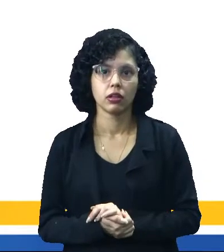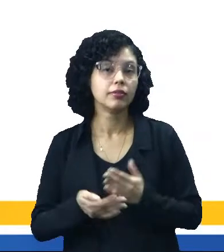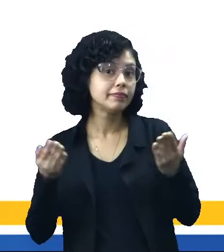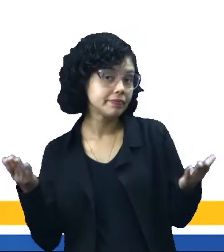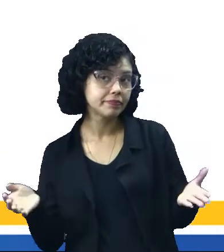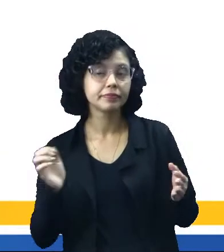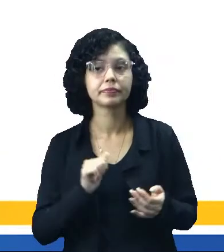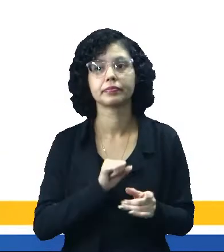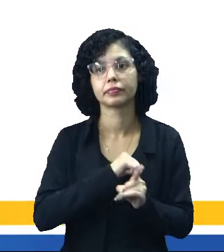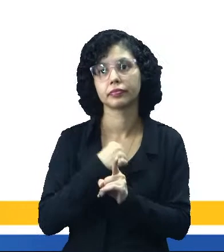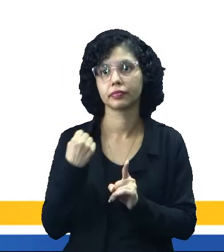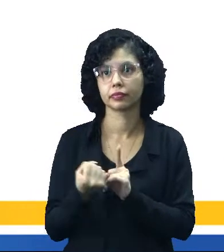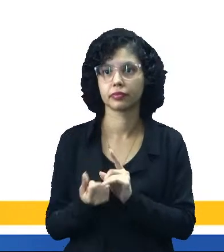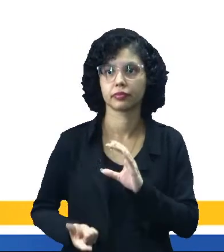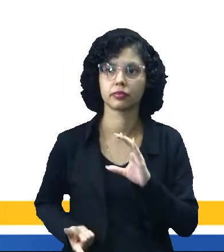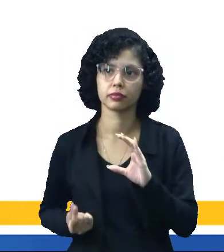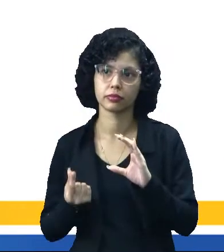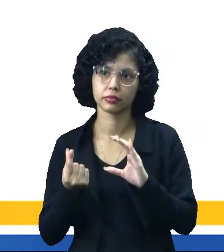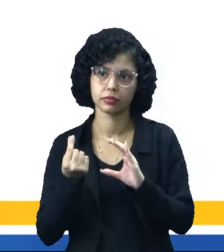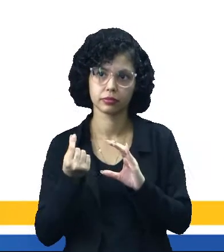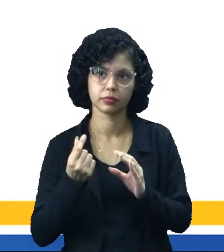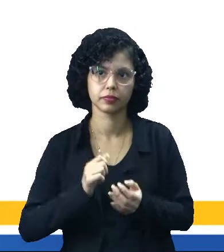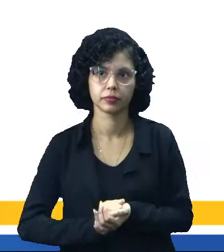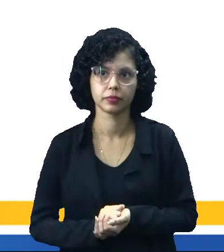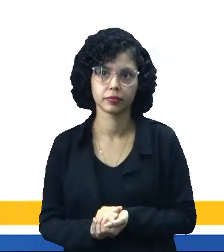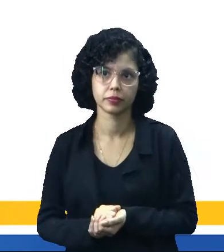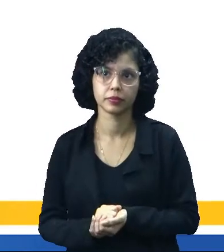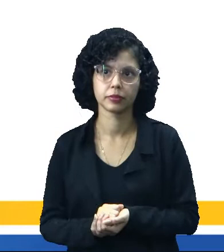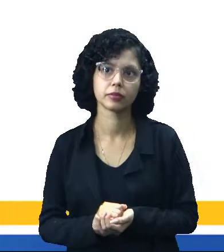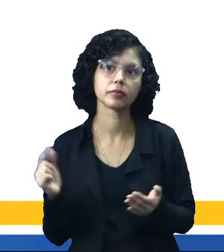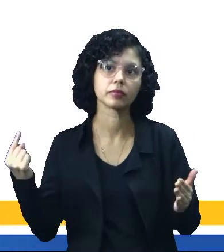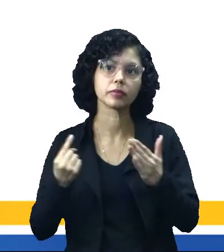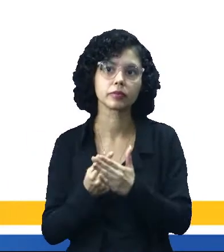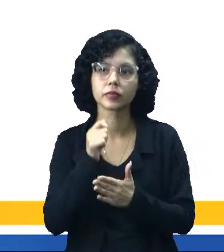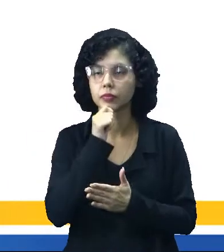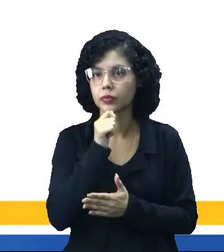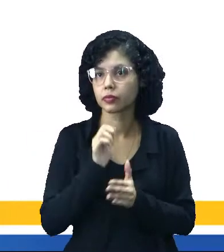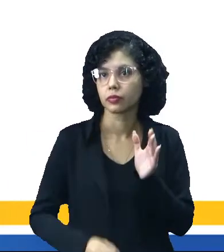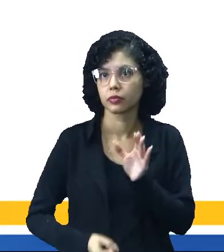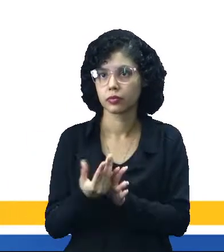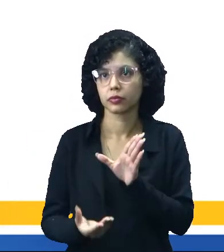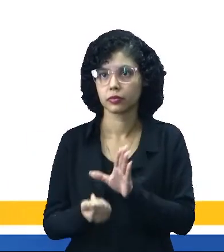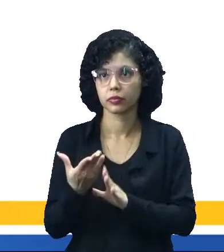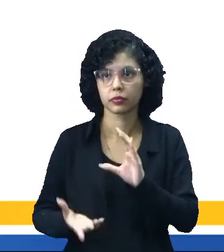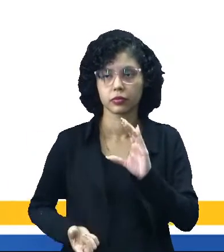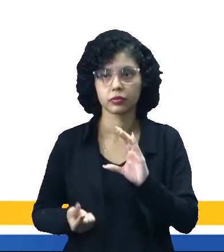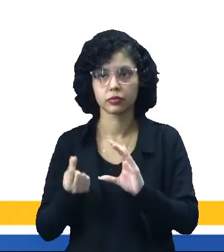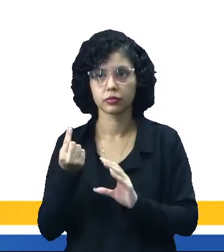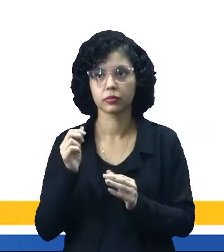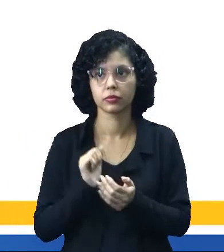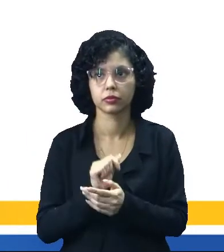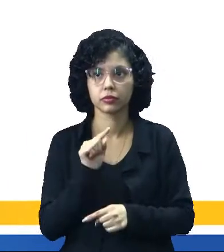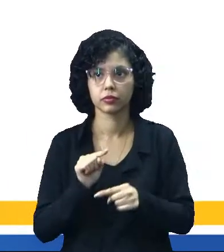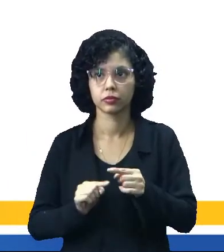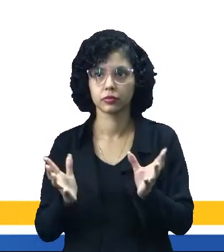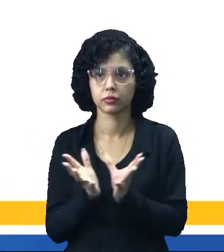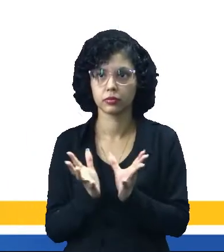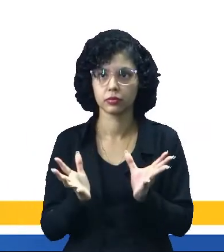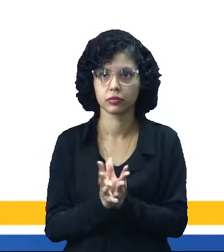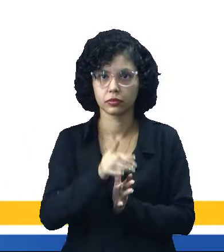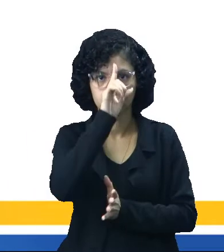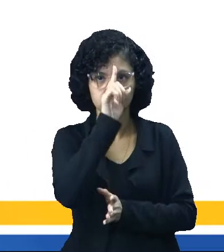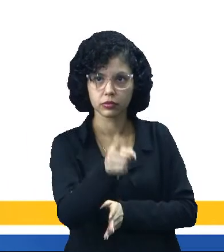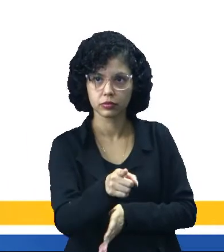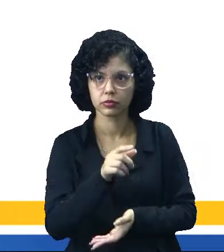Então, vamos falar da sociedade capitalista. A sociedade inserida nesse modelo de produção capitalista é dividido em